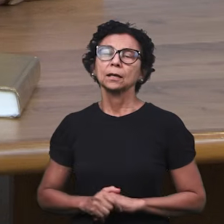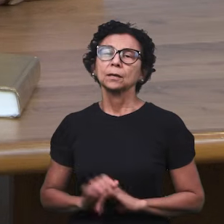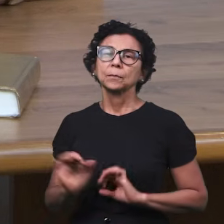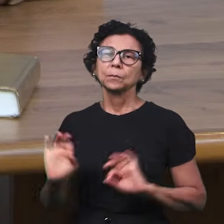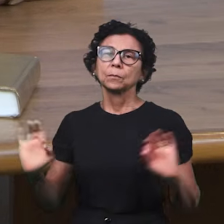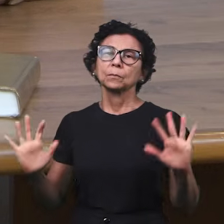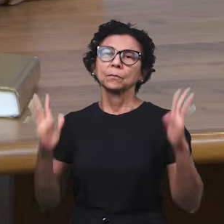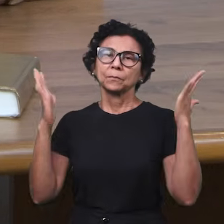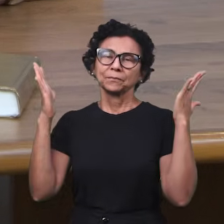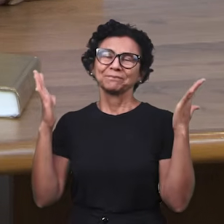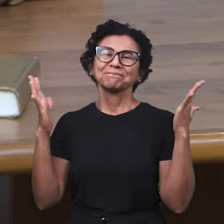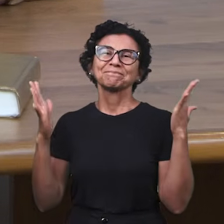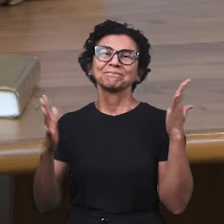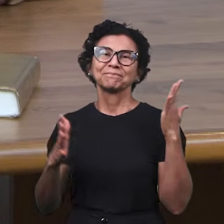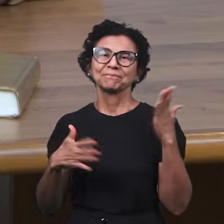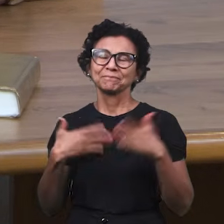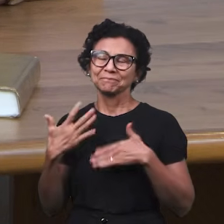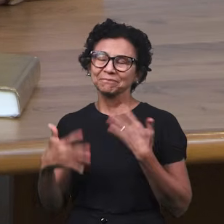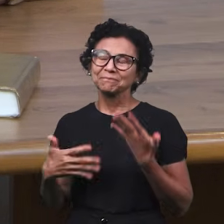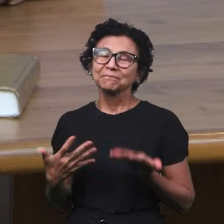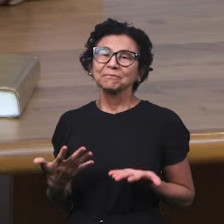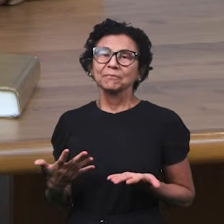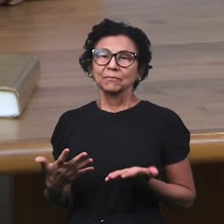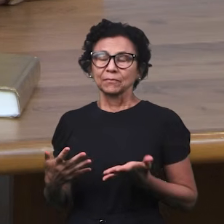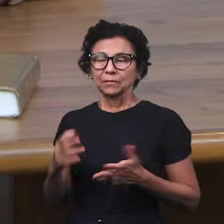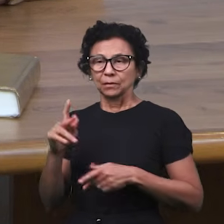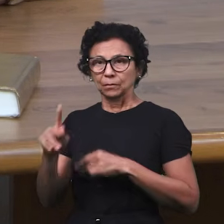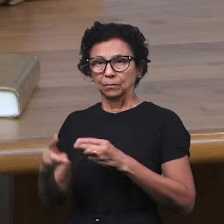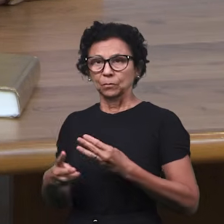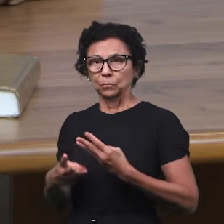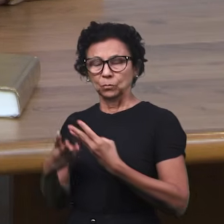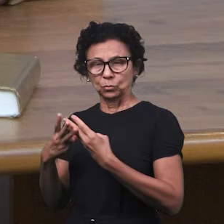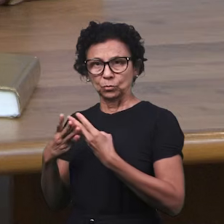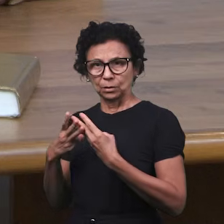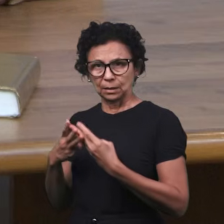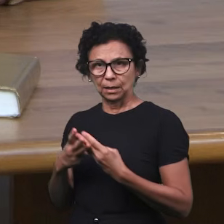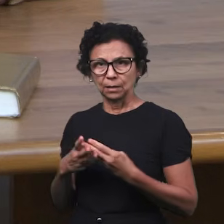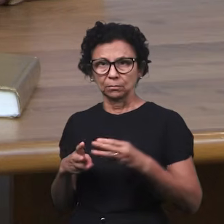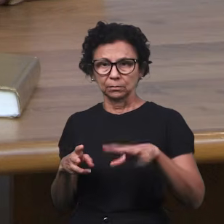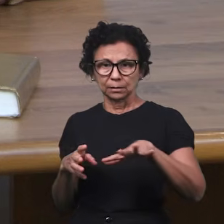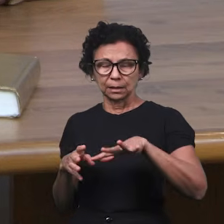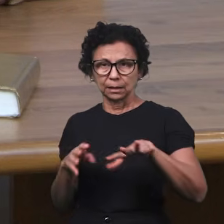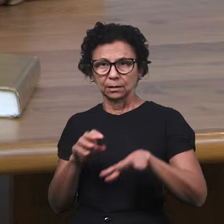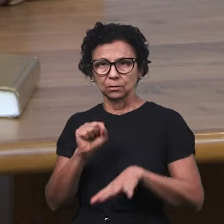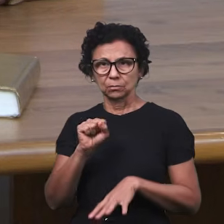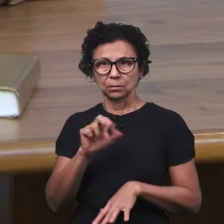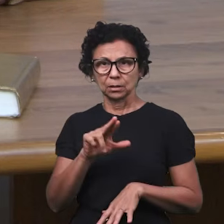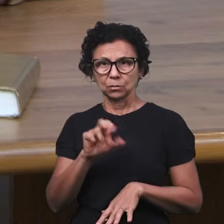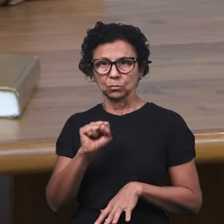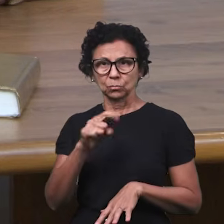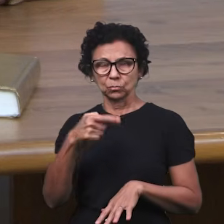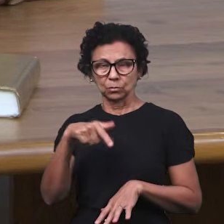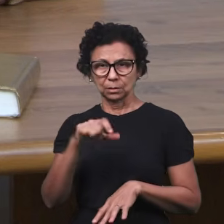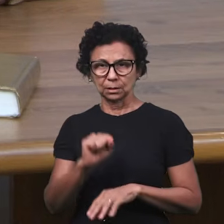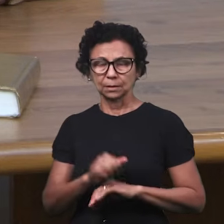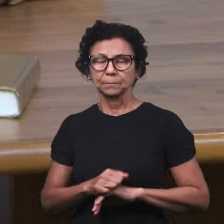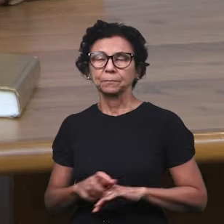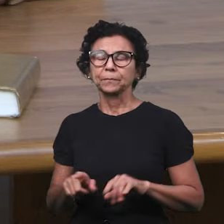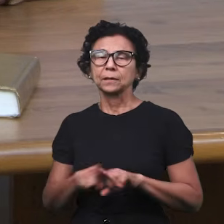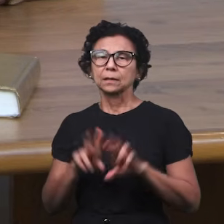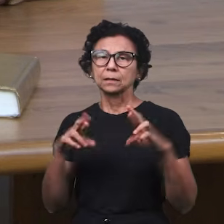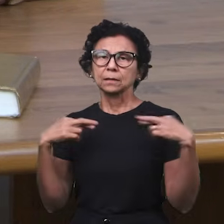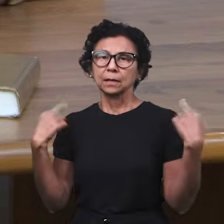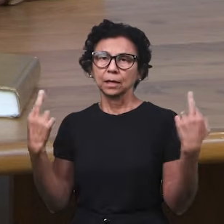banquete e de alegria. Também os judeus que se achavam em Suzã se ajuntaram nos dias 13